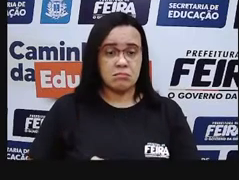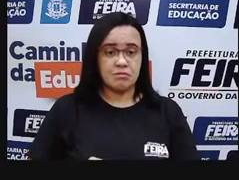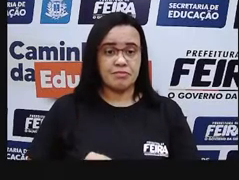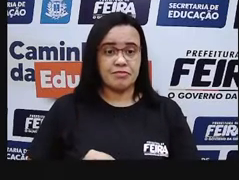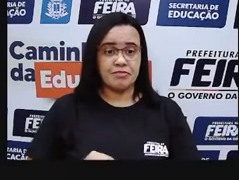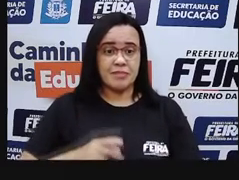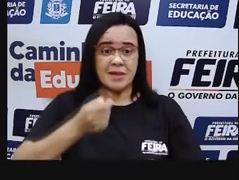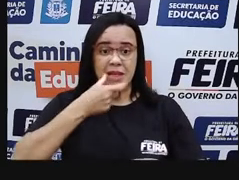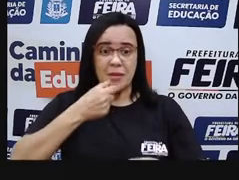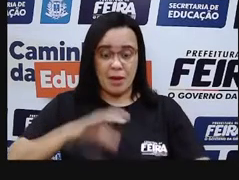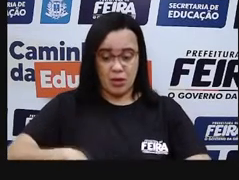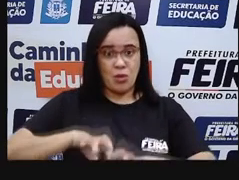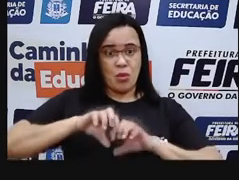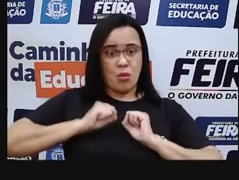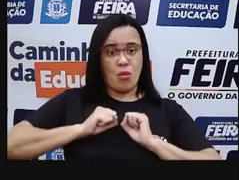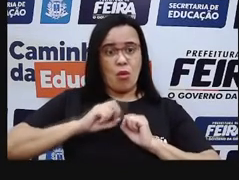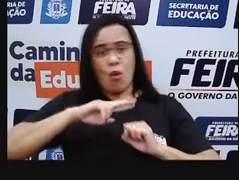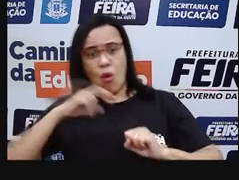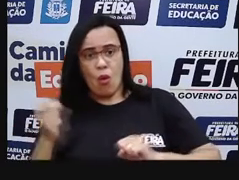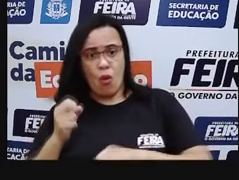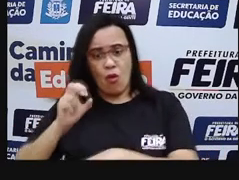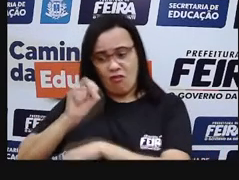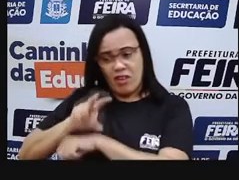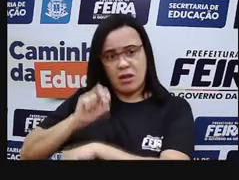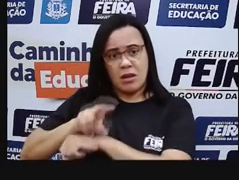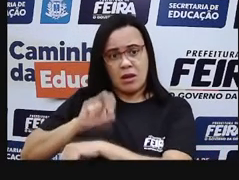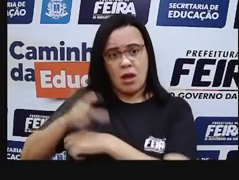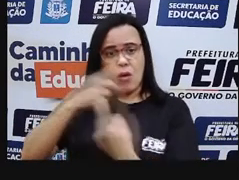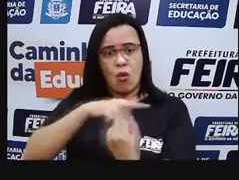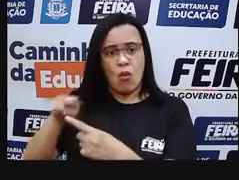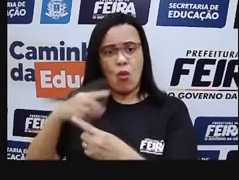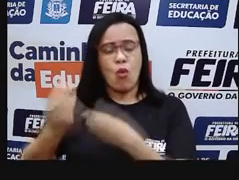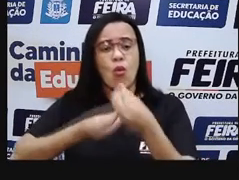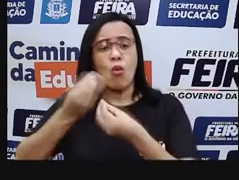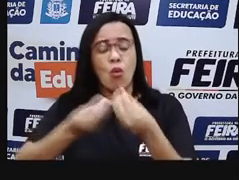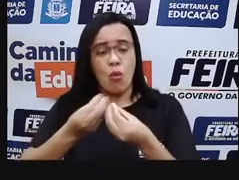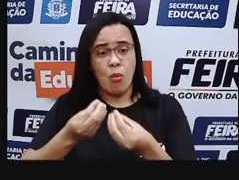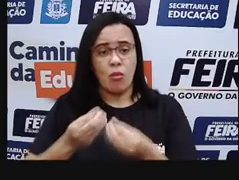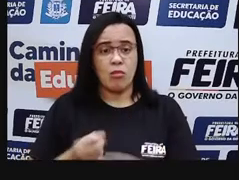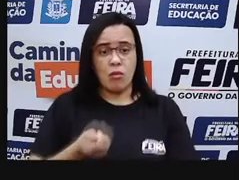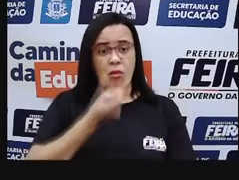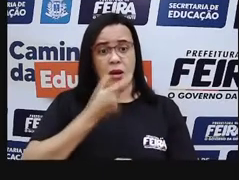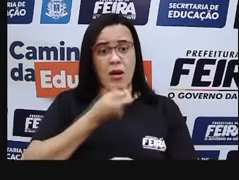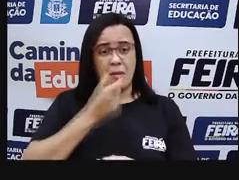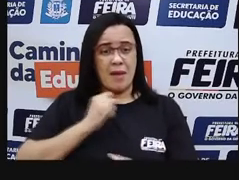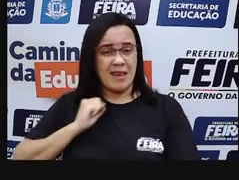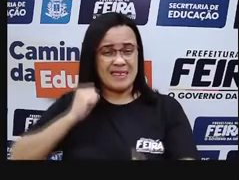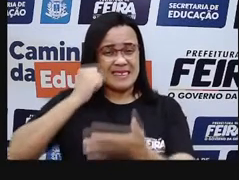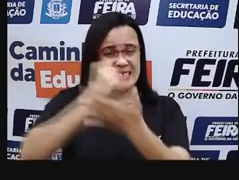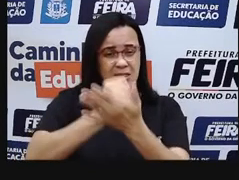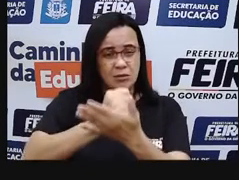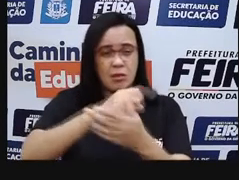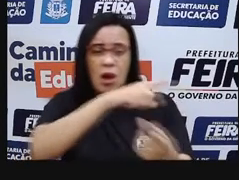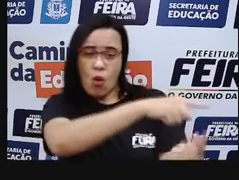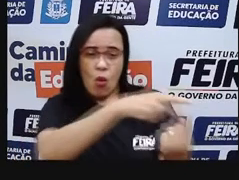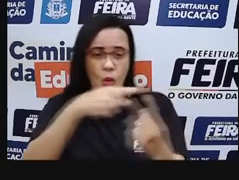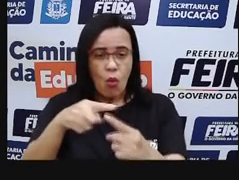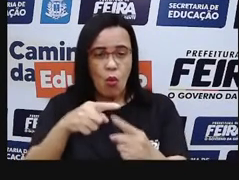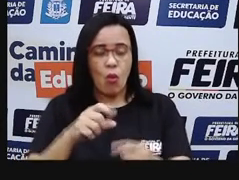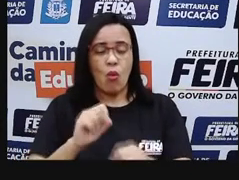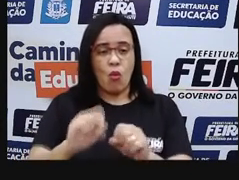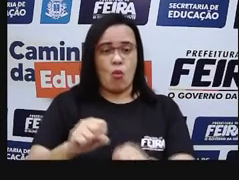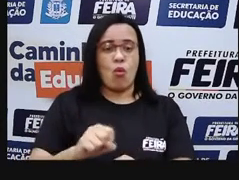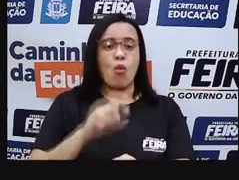de uso antiviral Open antibiótico ele é um medicamento que vai matar que vai combater